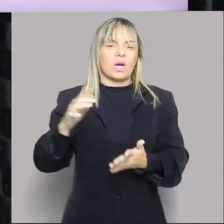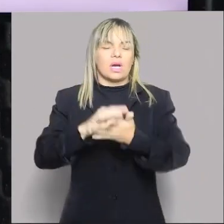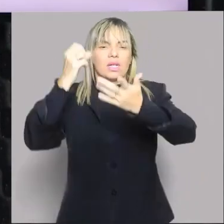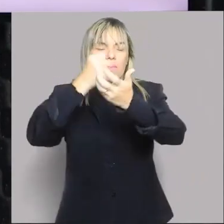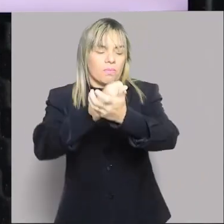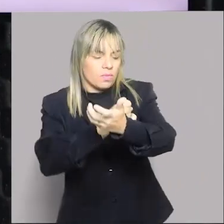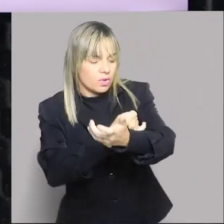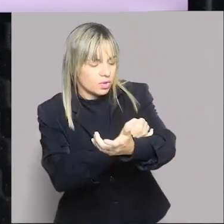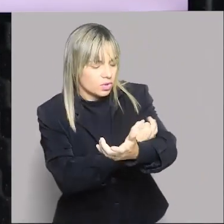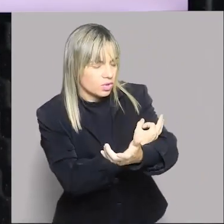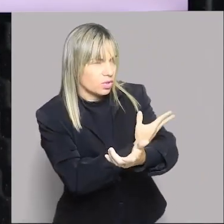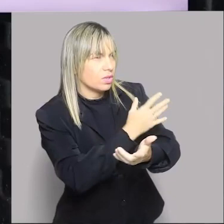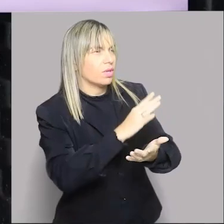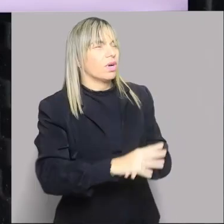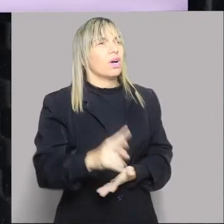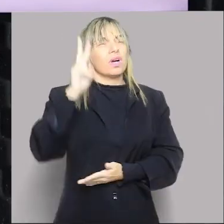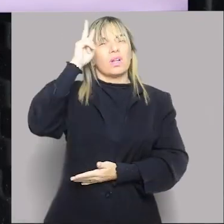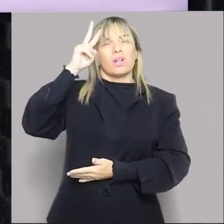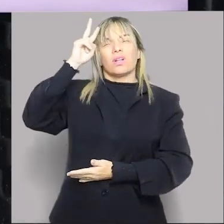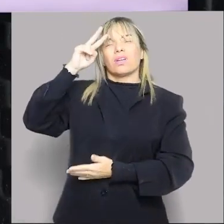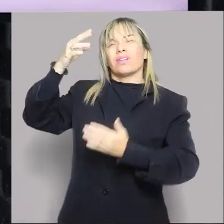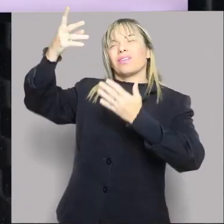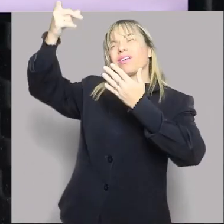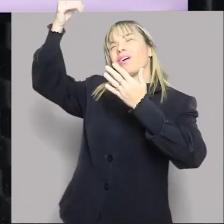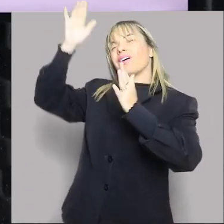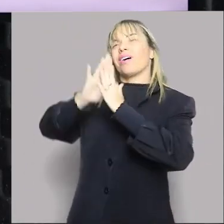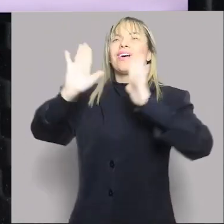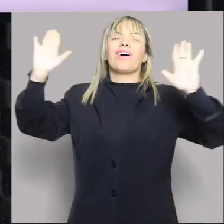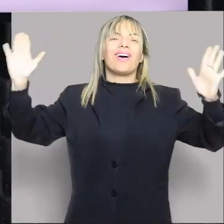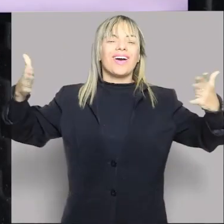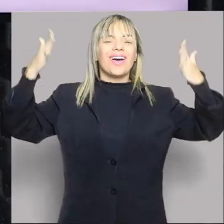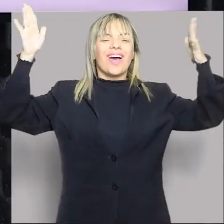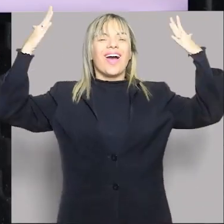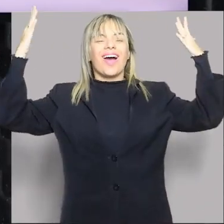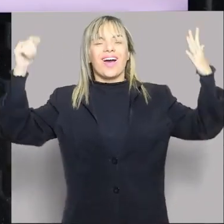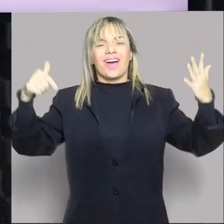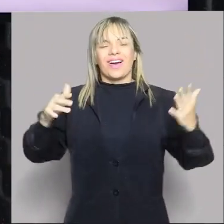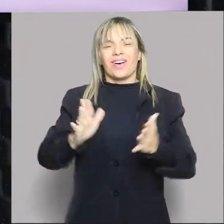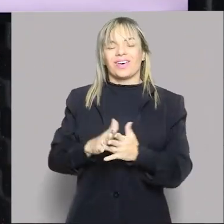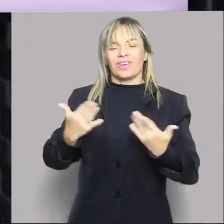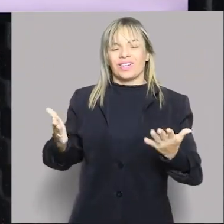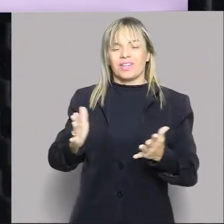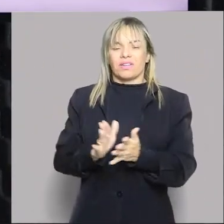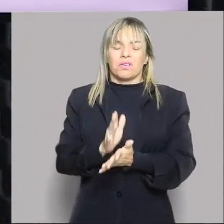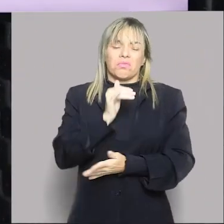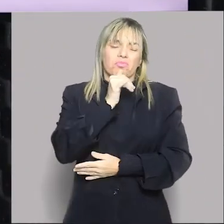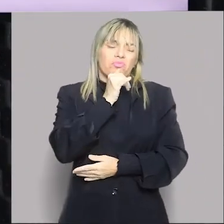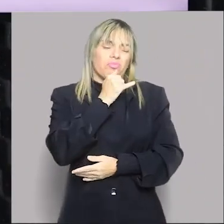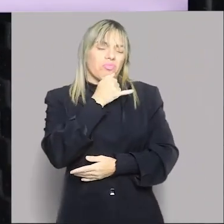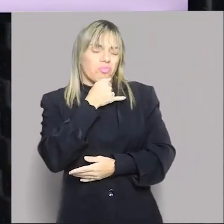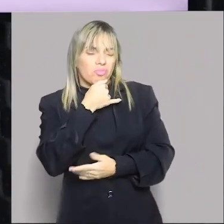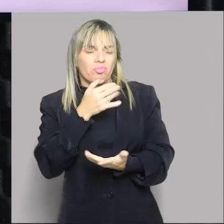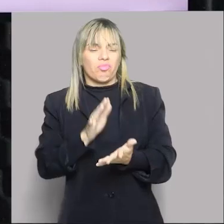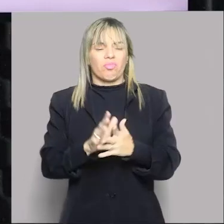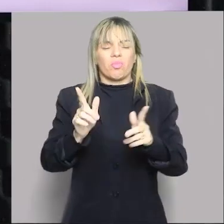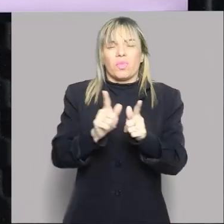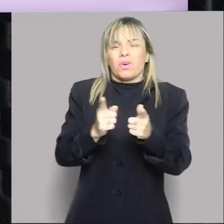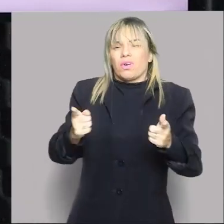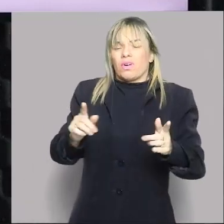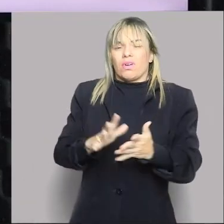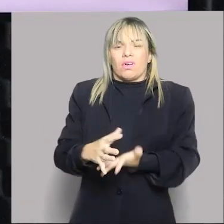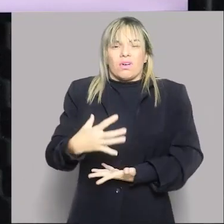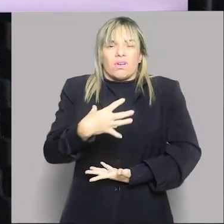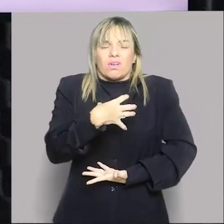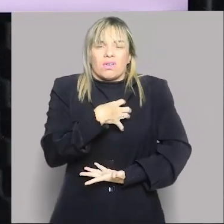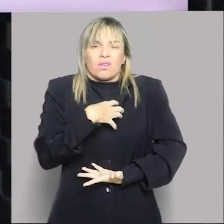emocional, nostalgia, alegria, euforia, melancolia, a música ela mexe muito